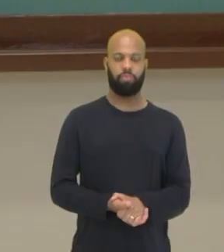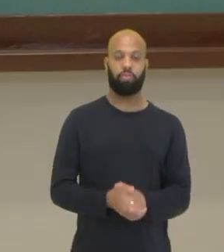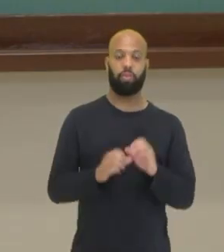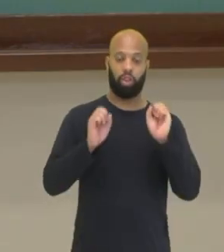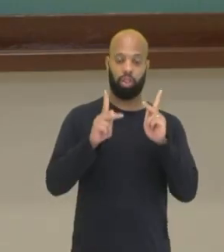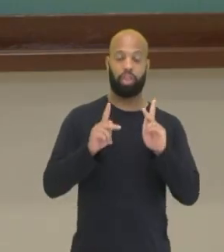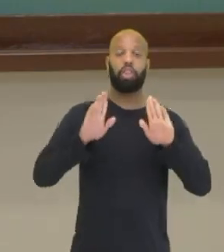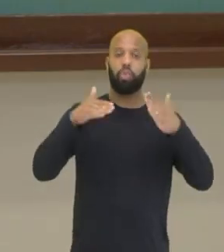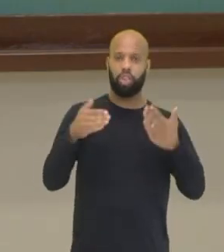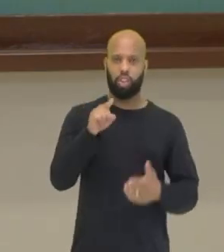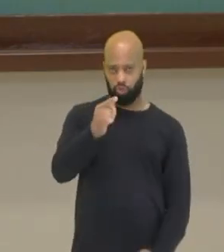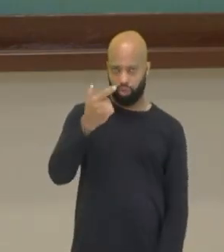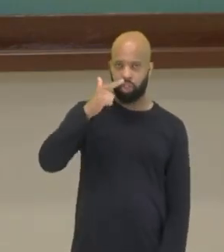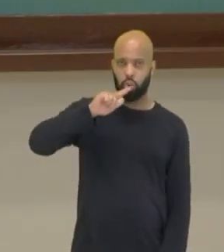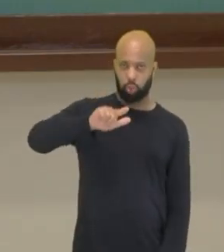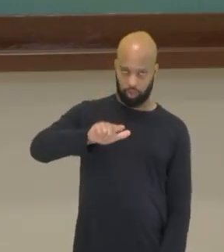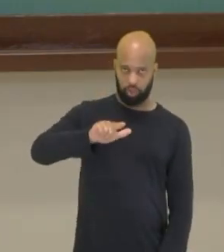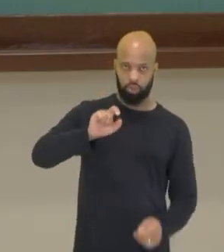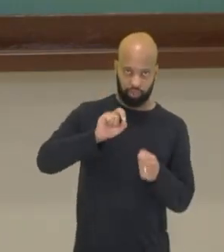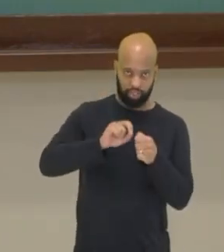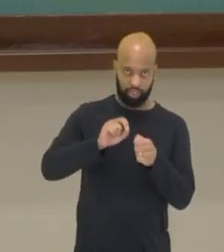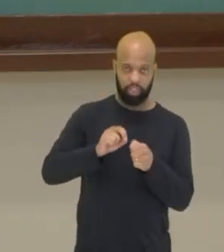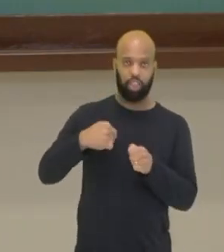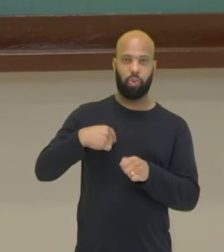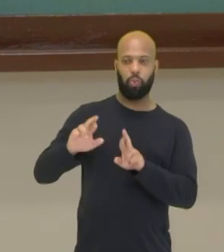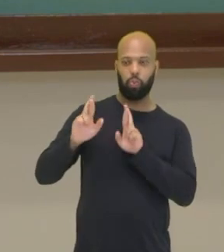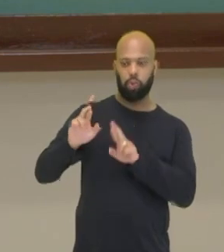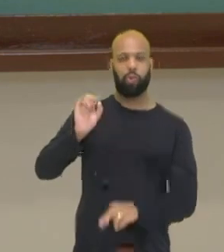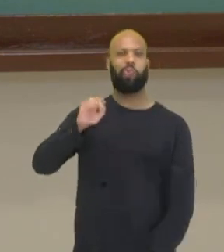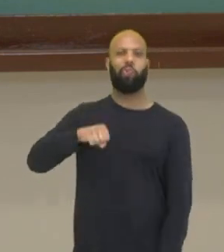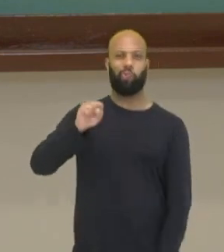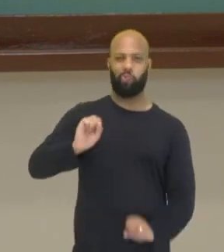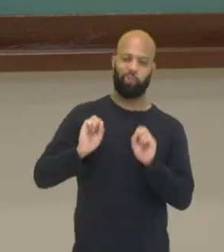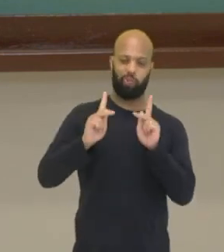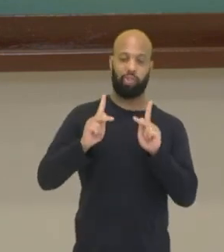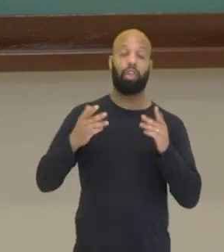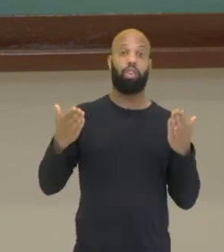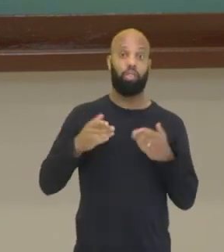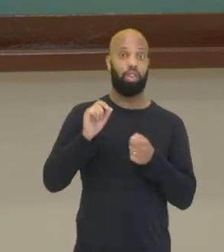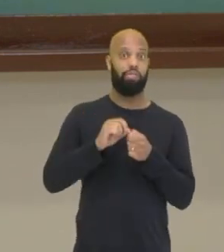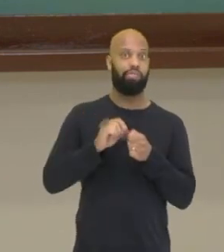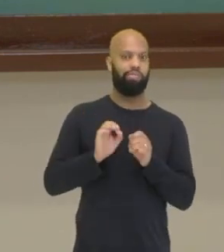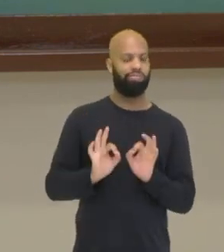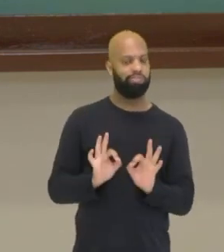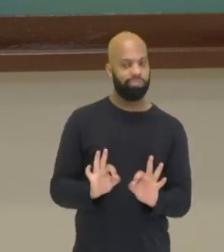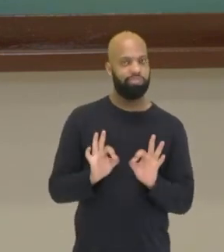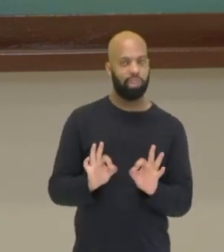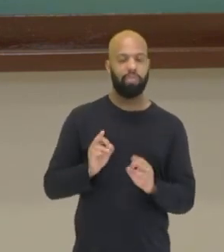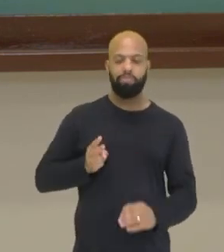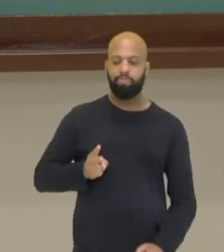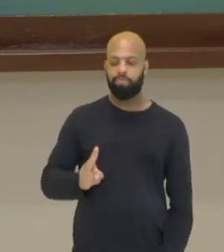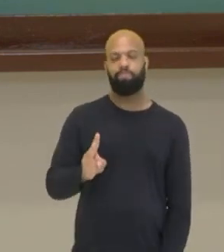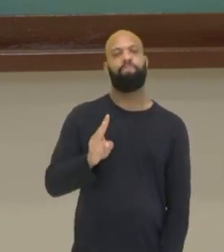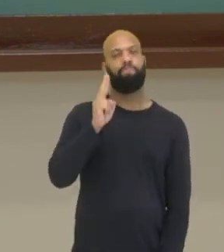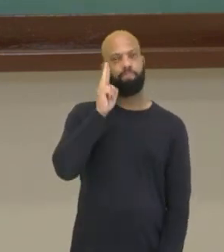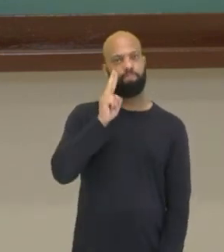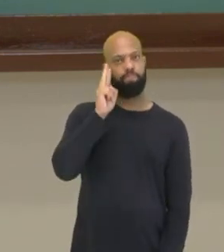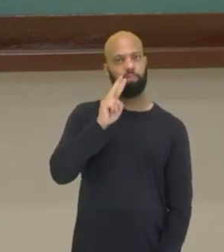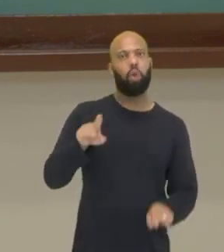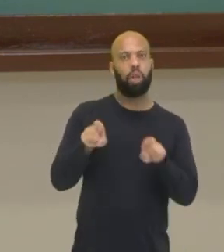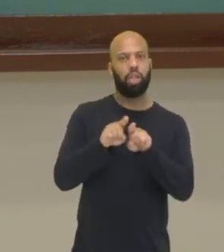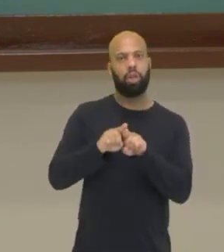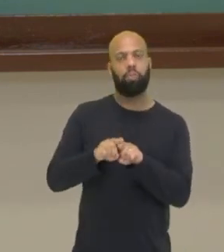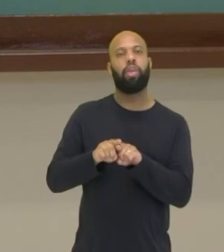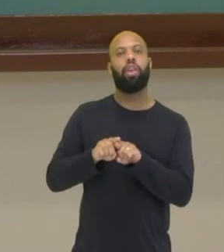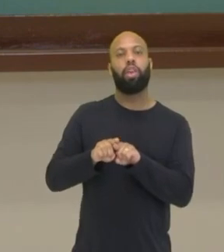Legal, e aí, vocês conseguiram? Espero que sim, certo? Então façam direitinho aí a continuação então deste